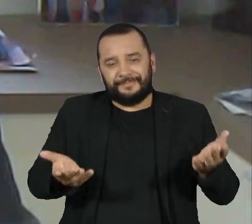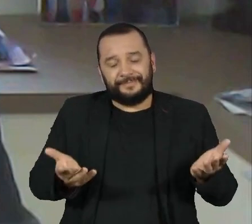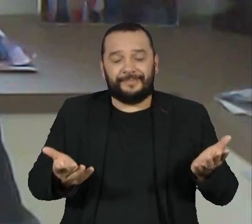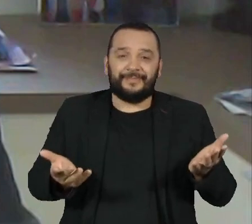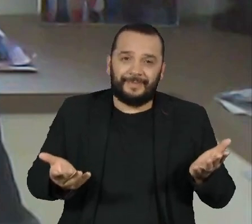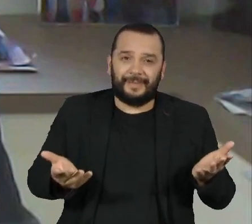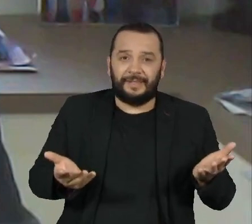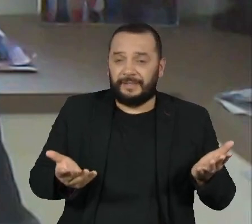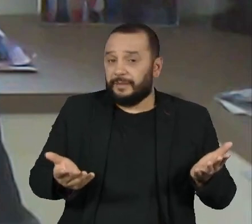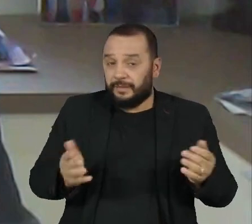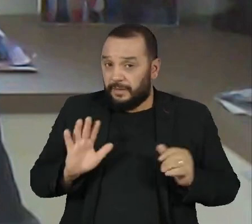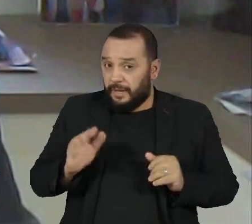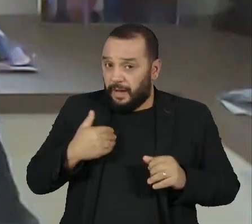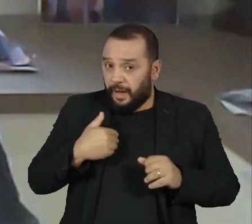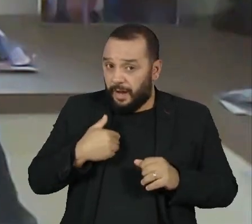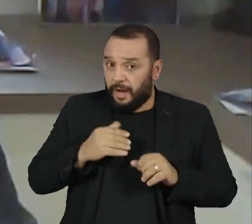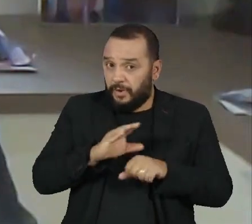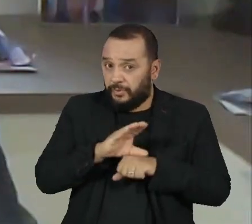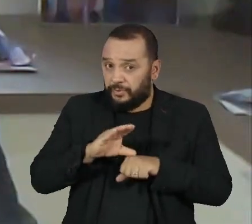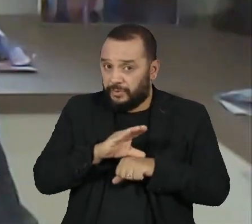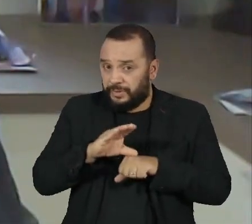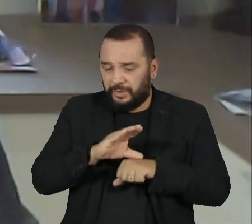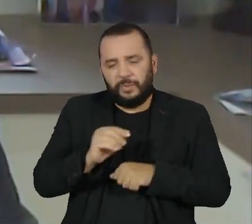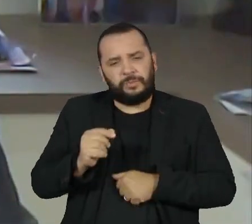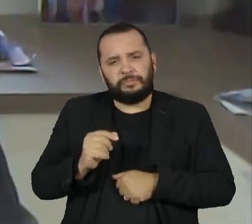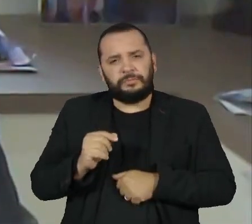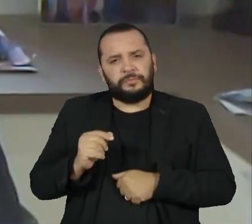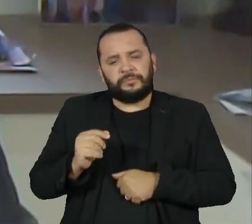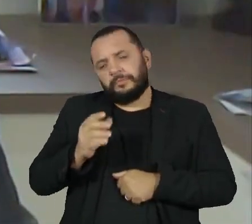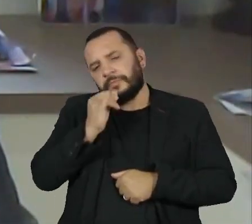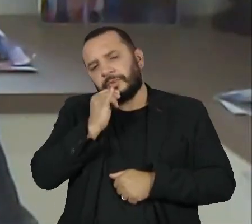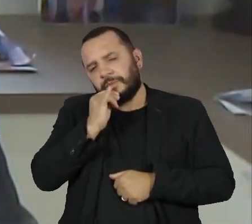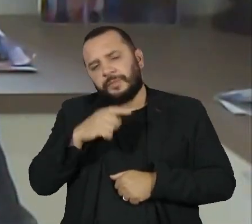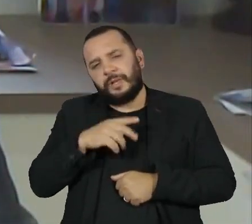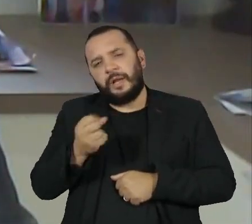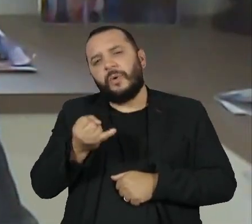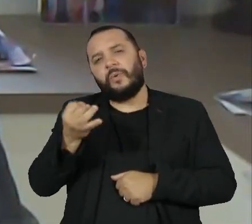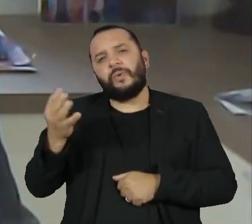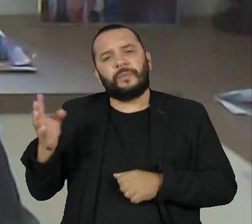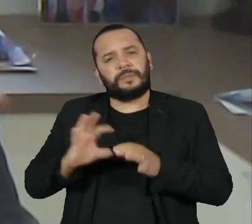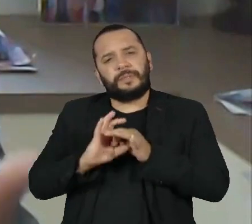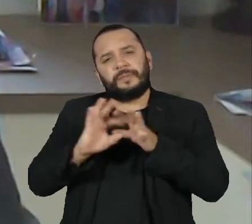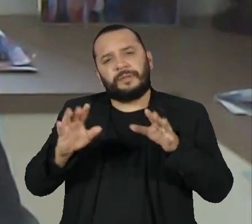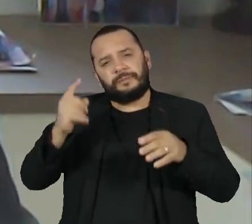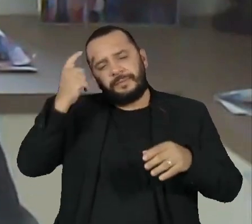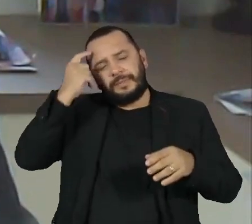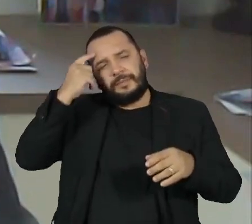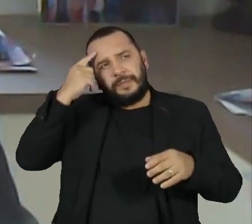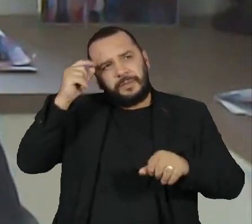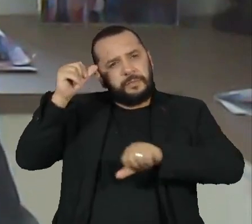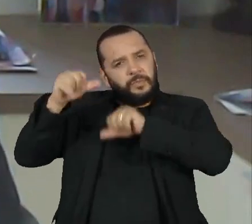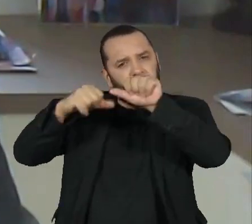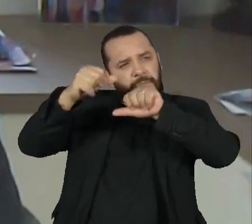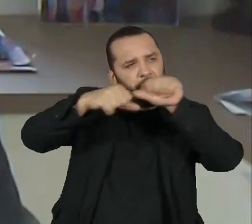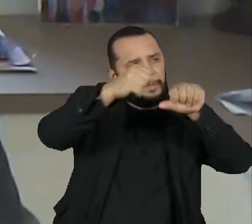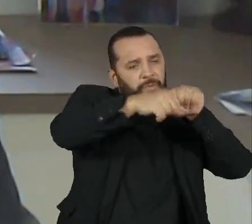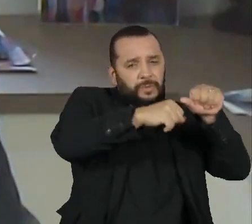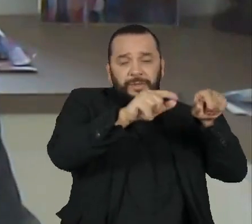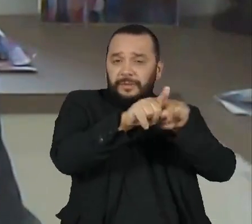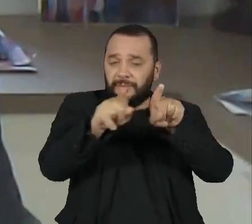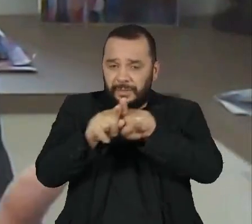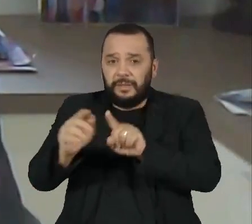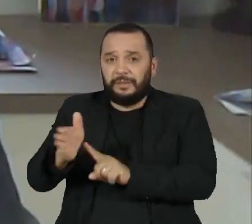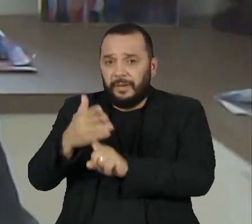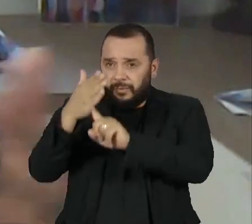ela não se atém a determinados instrumentos da liberdade de expressão do pensamento que vão mudando de acordo com a tecnologia, né? Quer